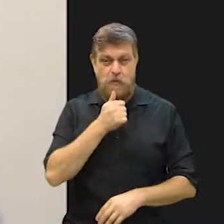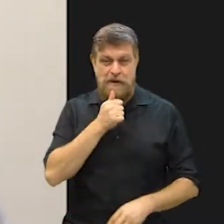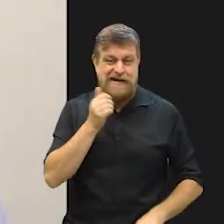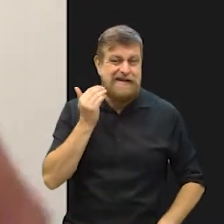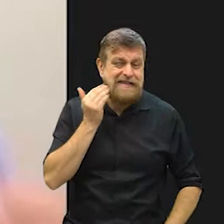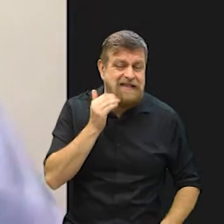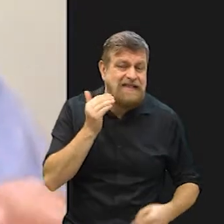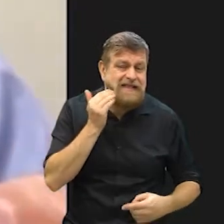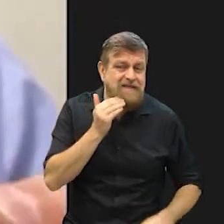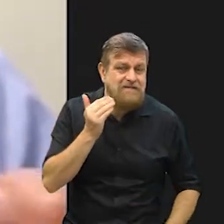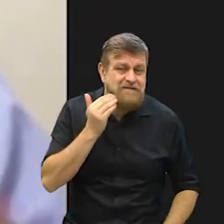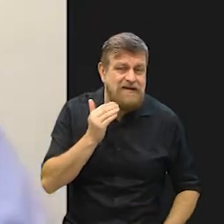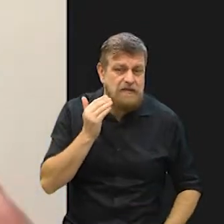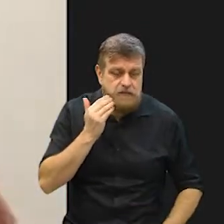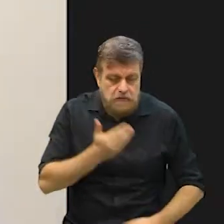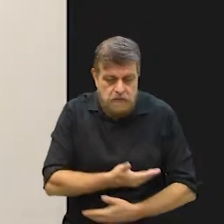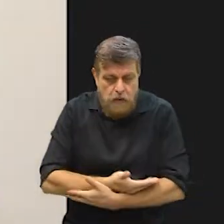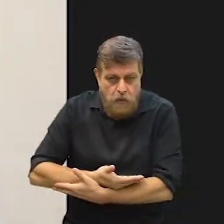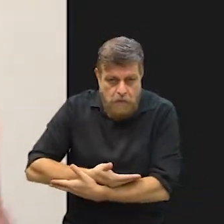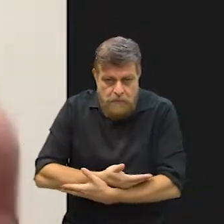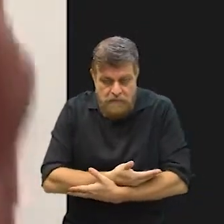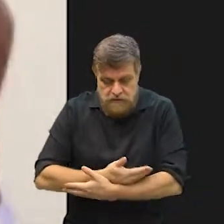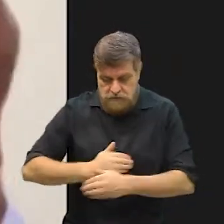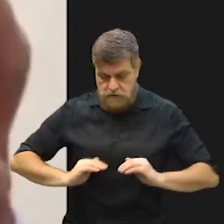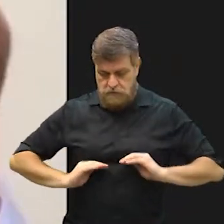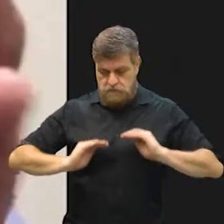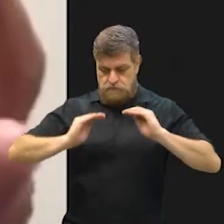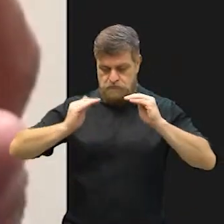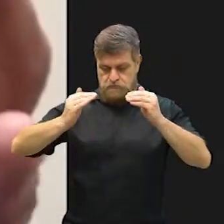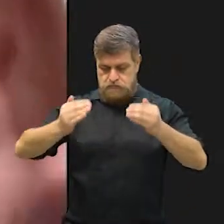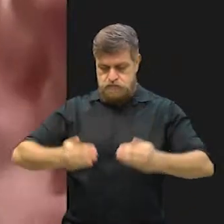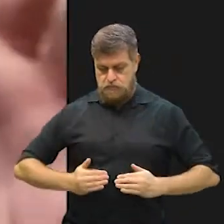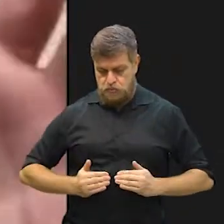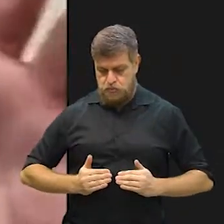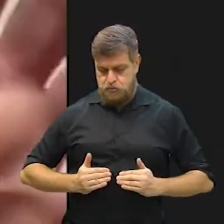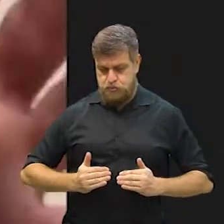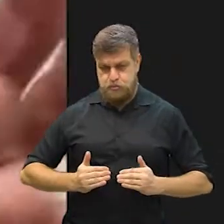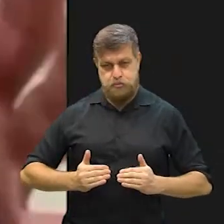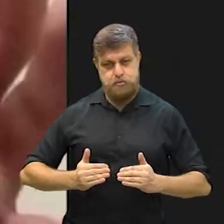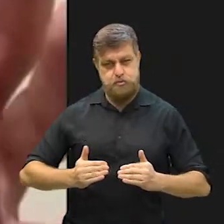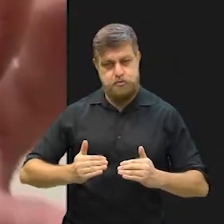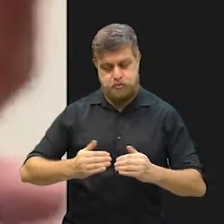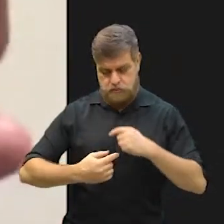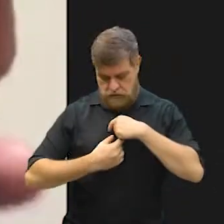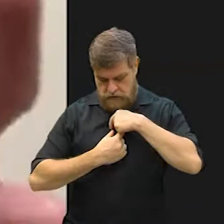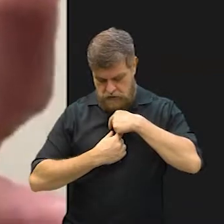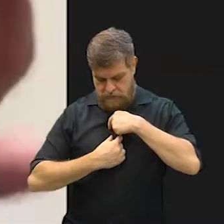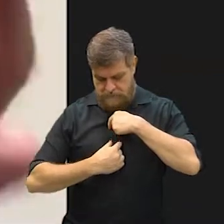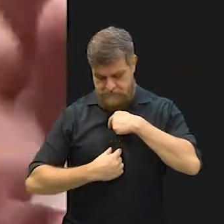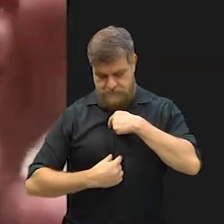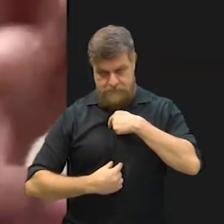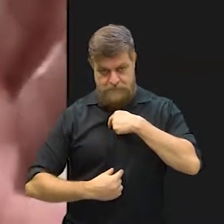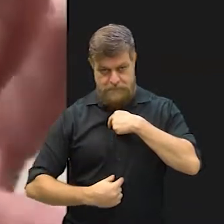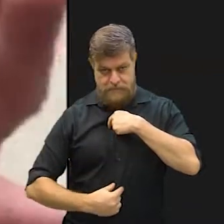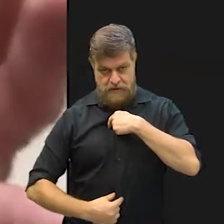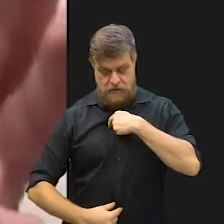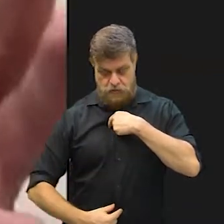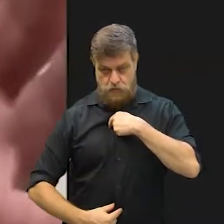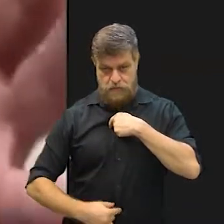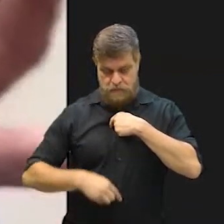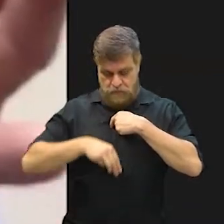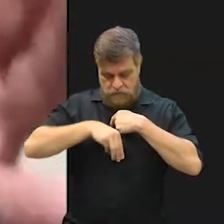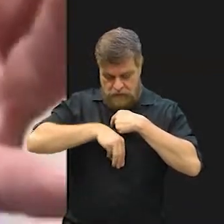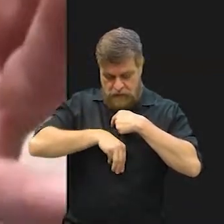esse defeito, né, vai acabar tendo a sua medula e as raízes nervosas,